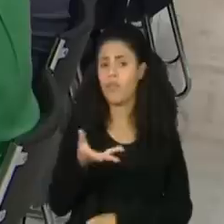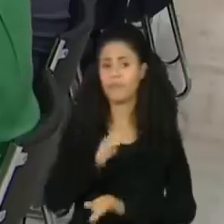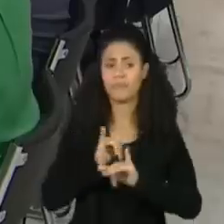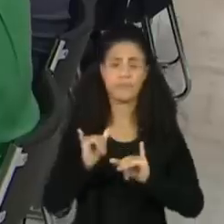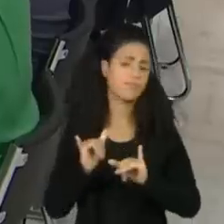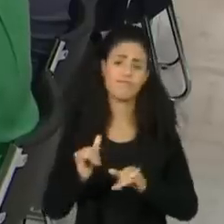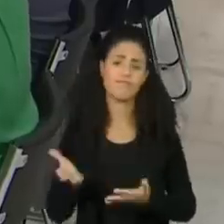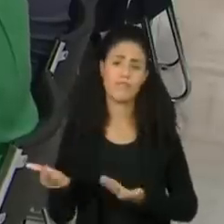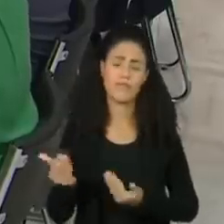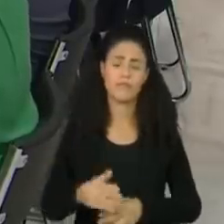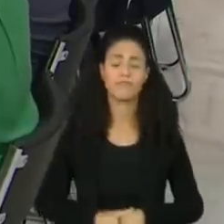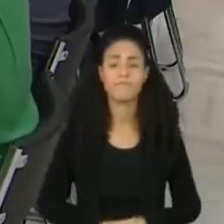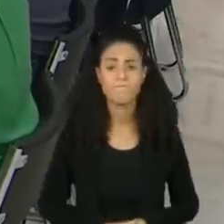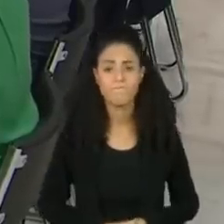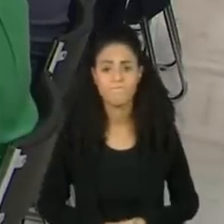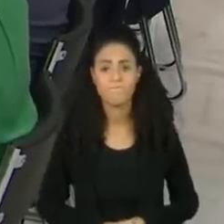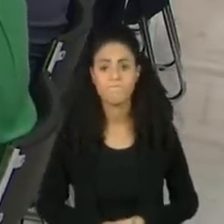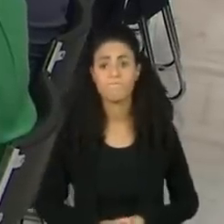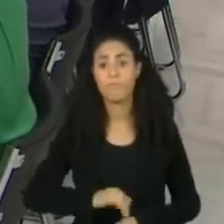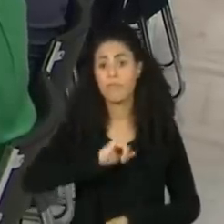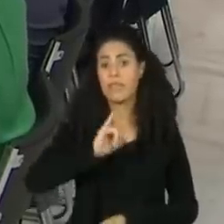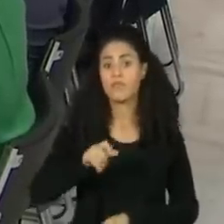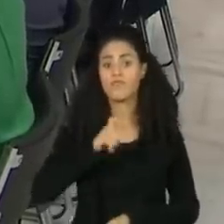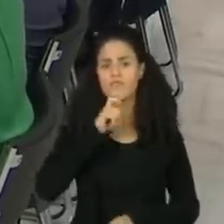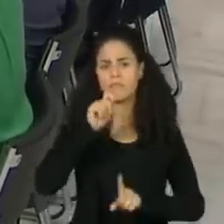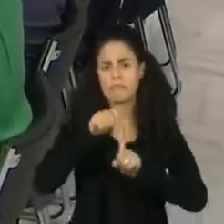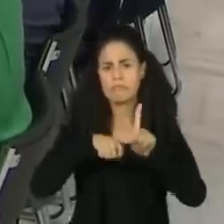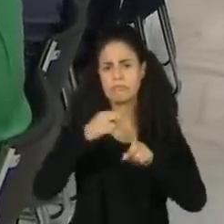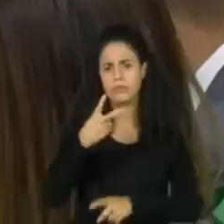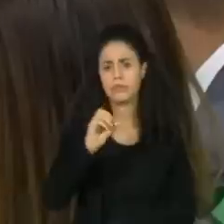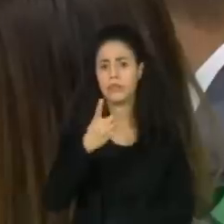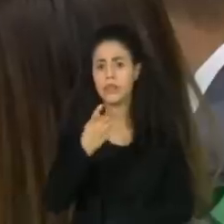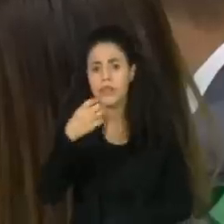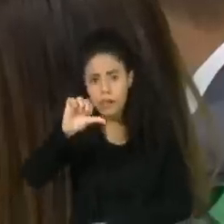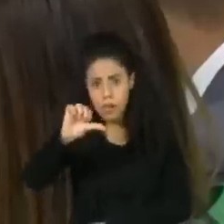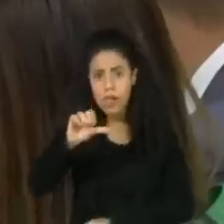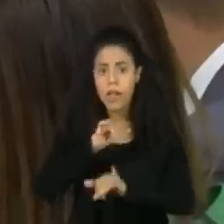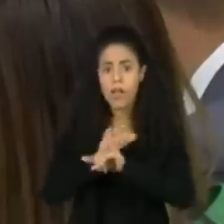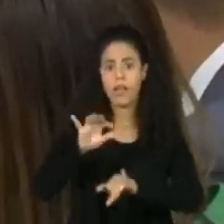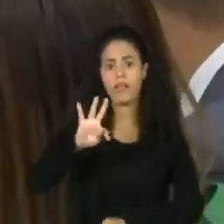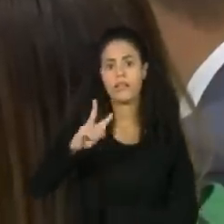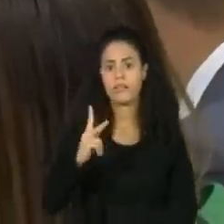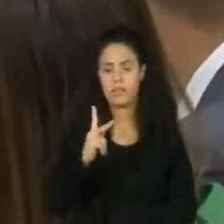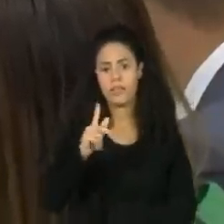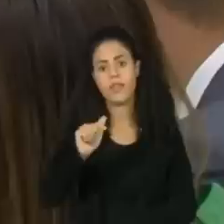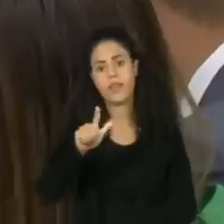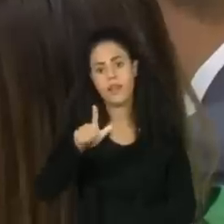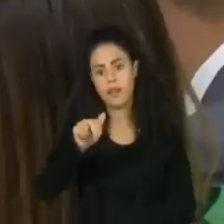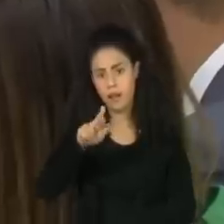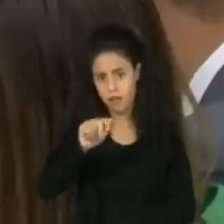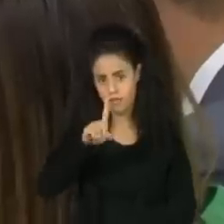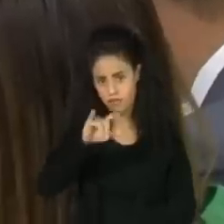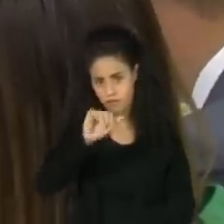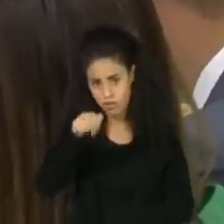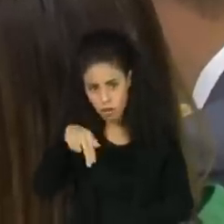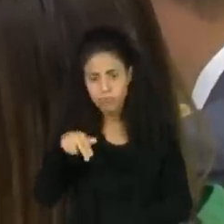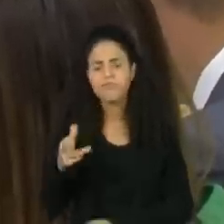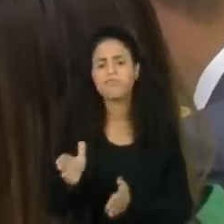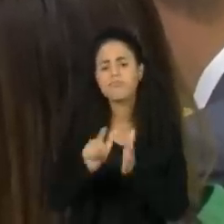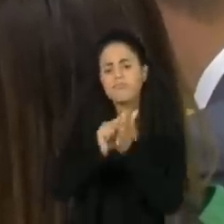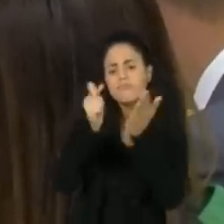é novo e em julho de dois mil e dezenove correspondente do The gardian Don Phillips participou de um café da manhã com jornalistas